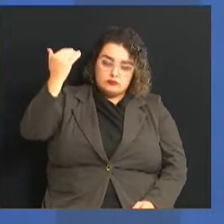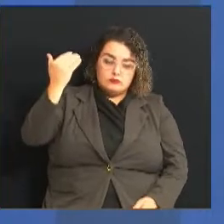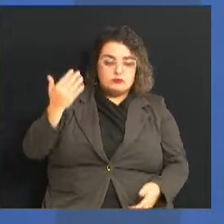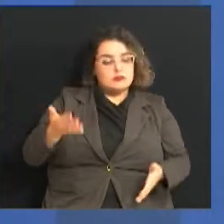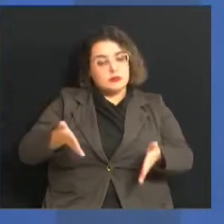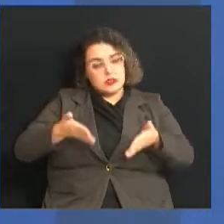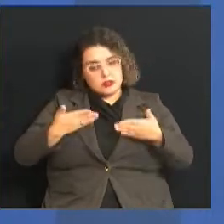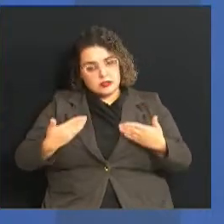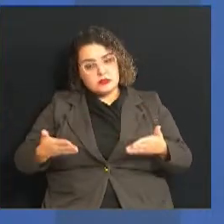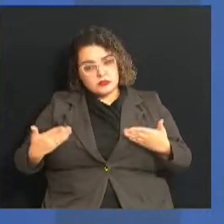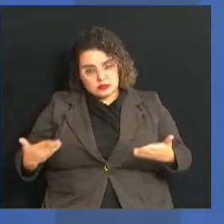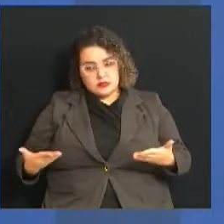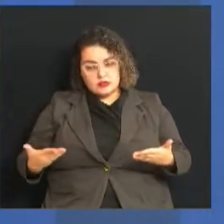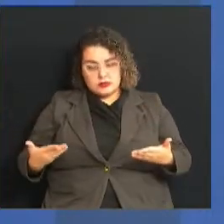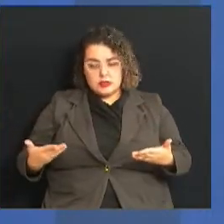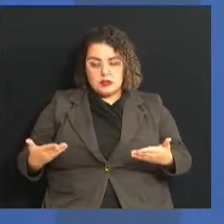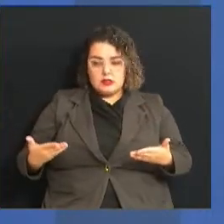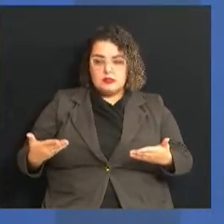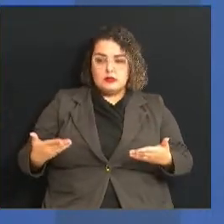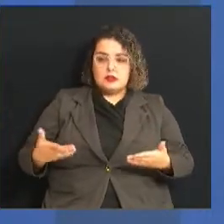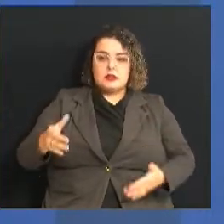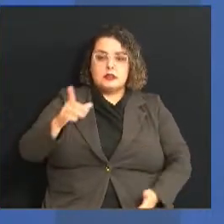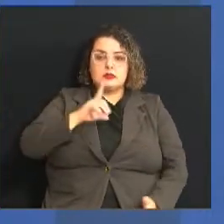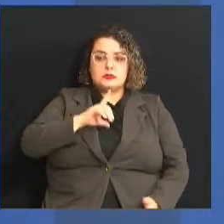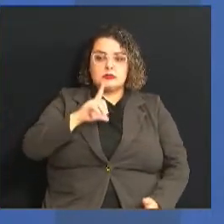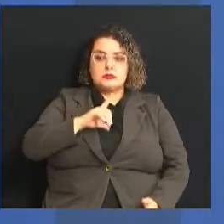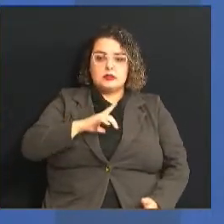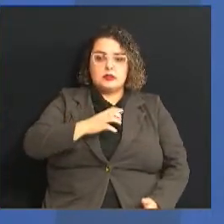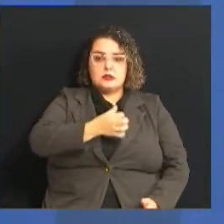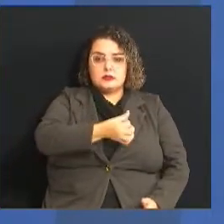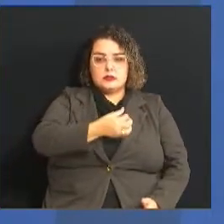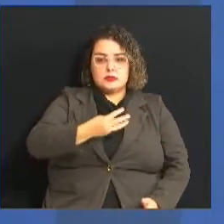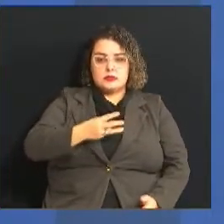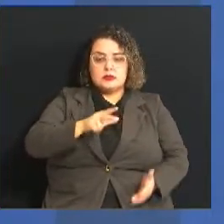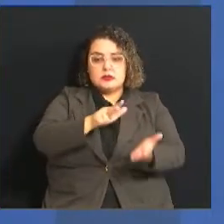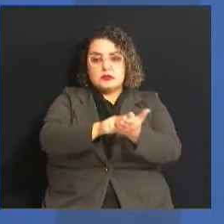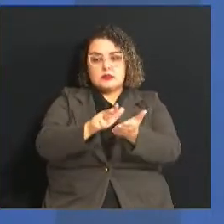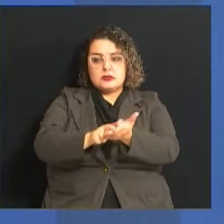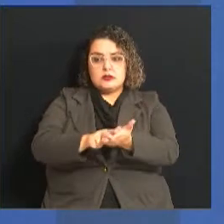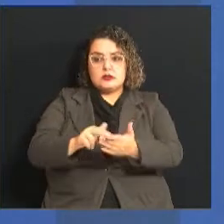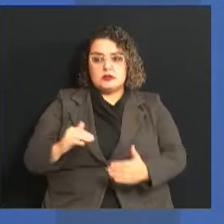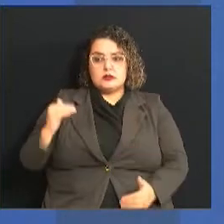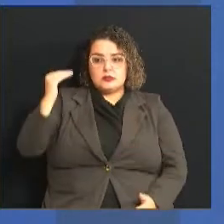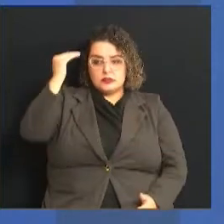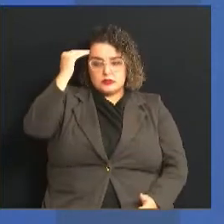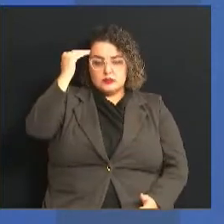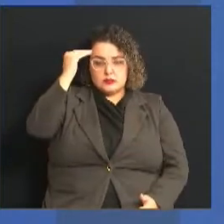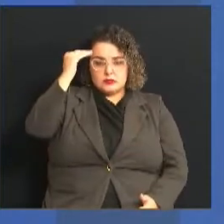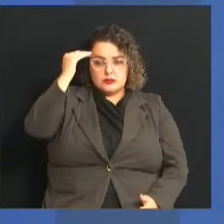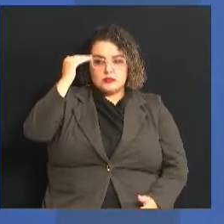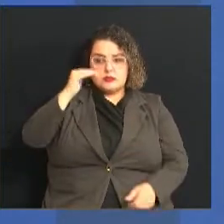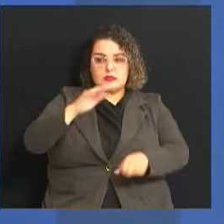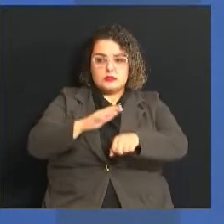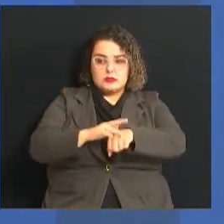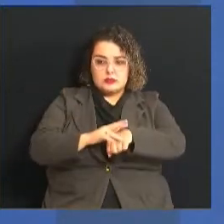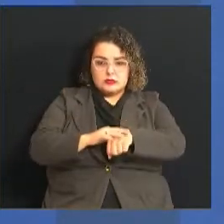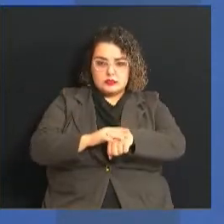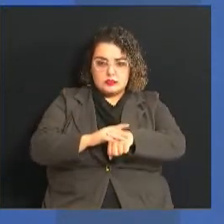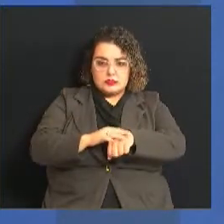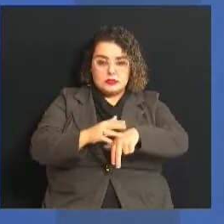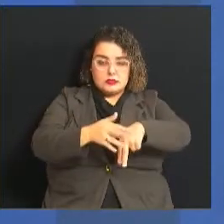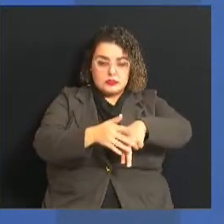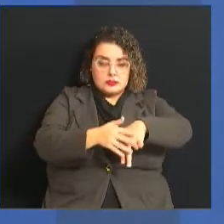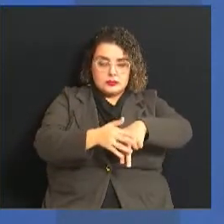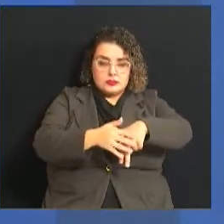pouco mais confortável. Nós temos 63 leitos de UTI adulto destinados aos pacientes com síndromes